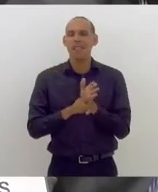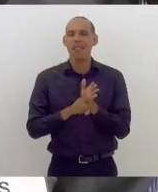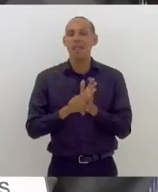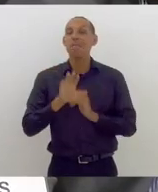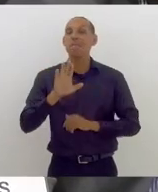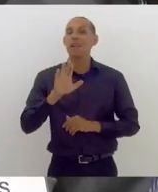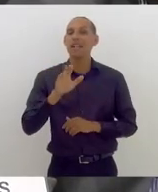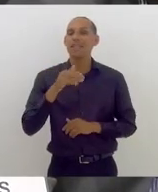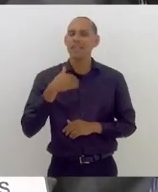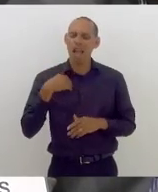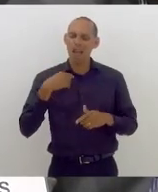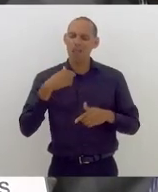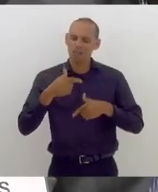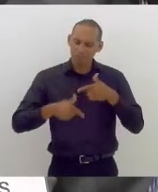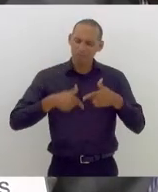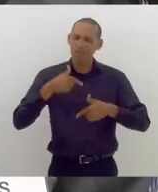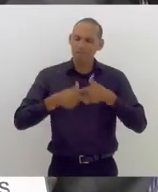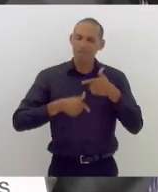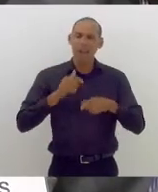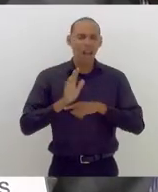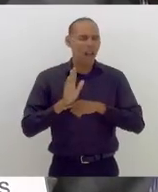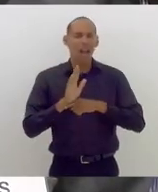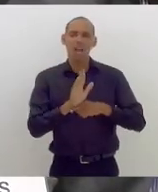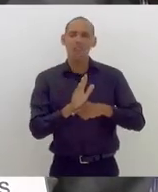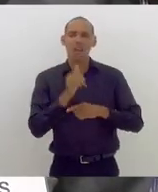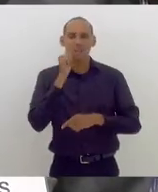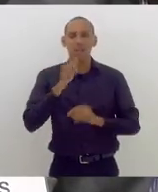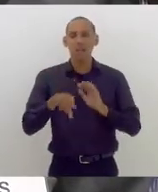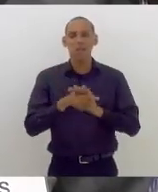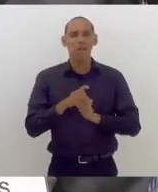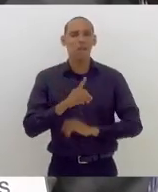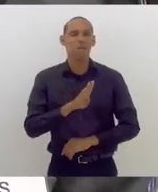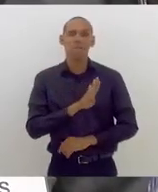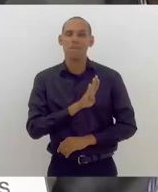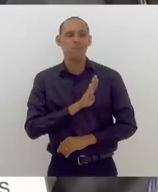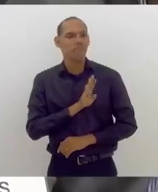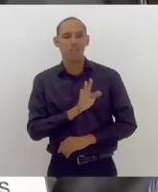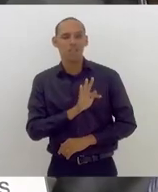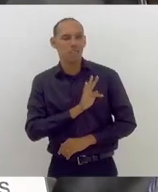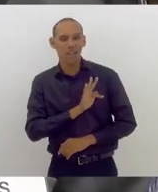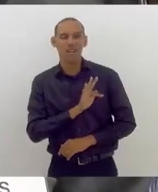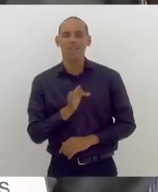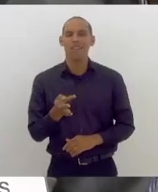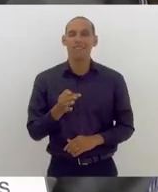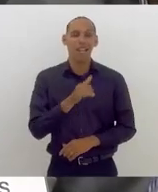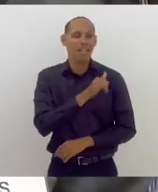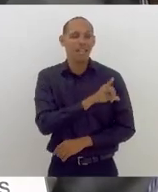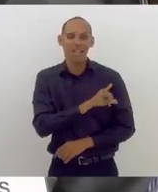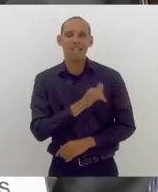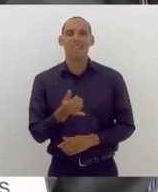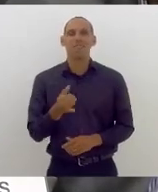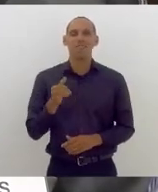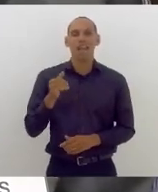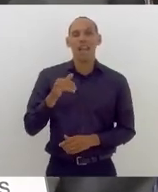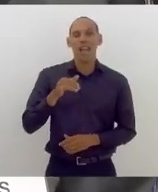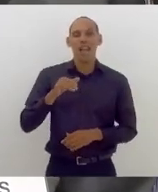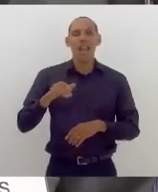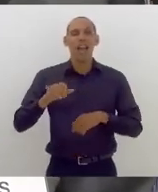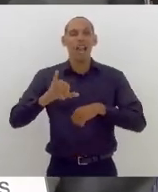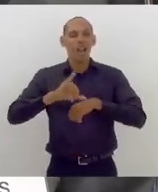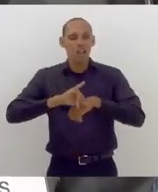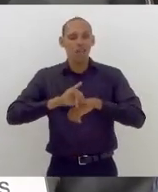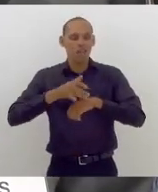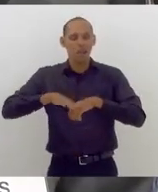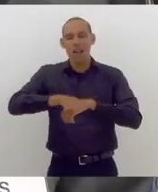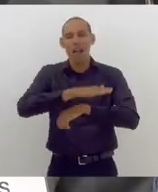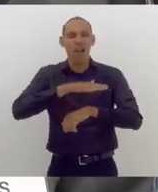do Rio de Janeiro, da Baixada e da região metropolitana. E, recentemente, aprovei um projeto de lei, hoje é lei, em